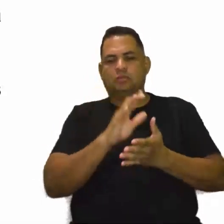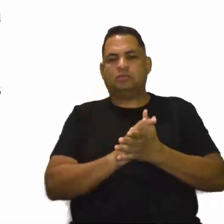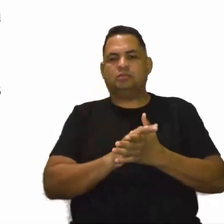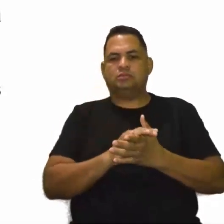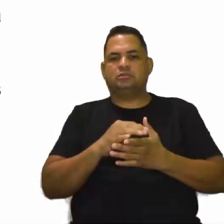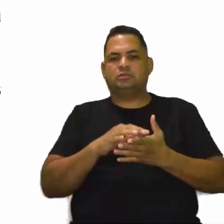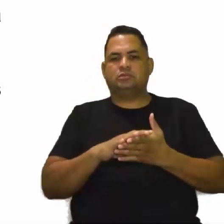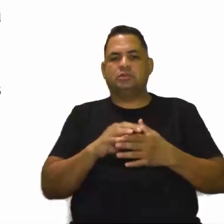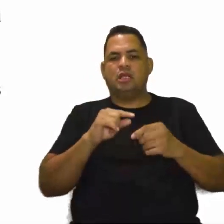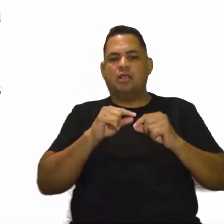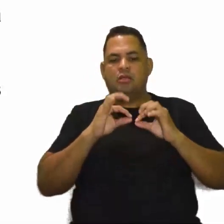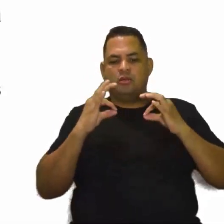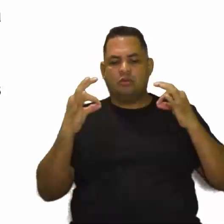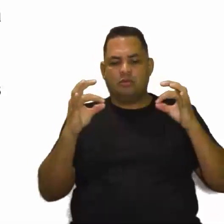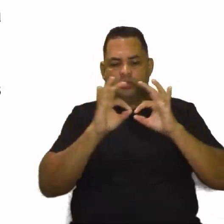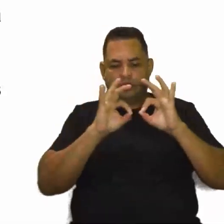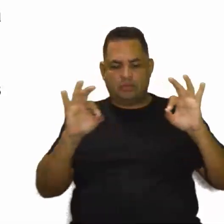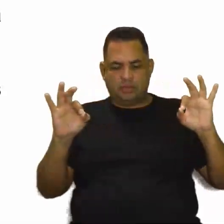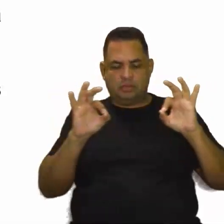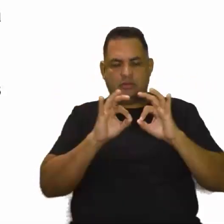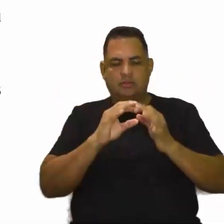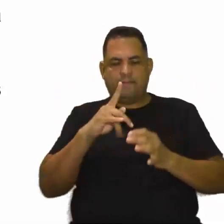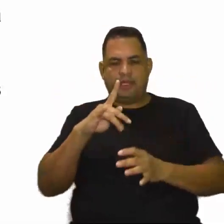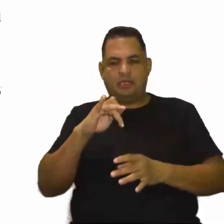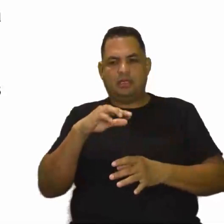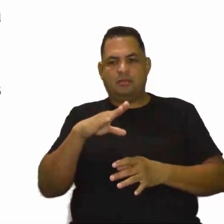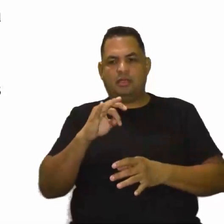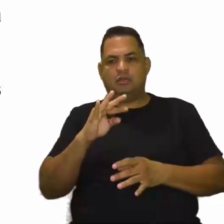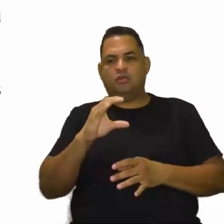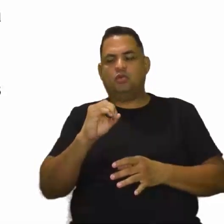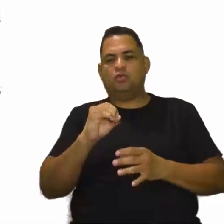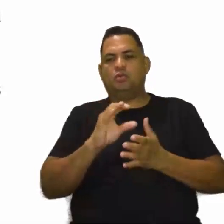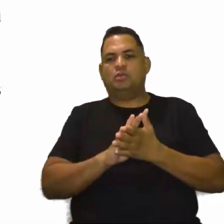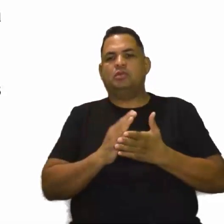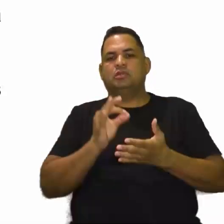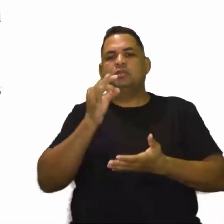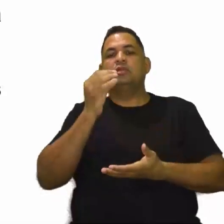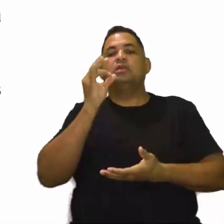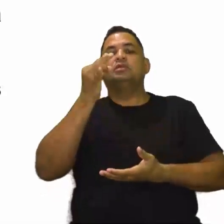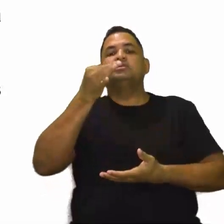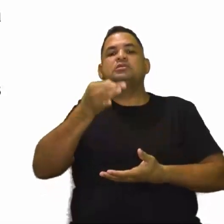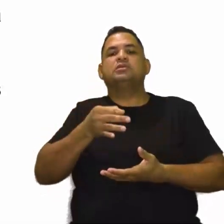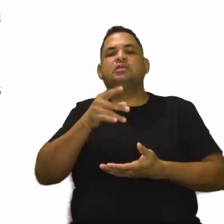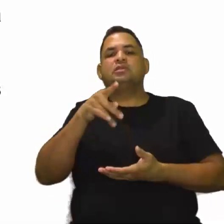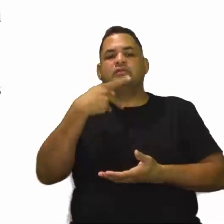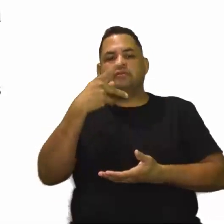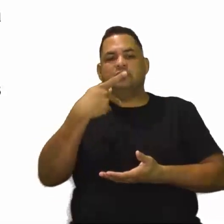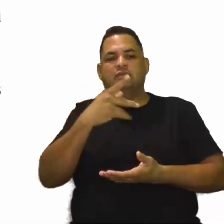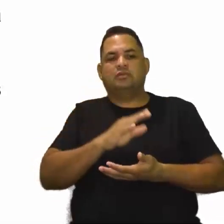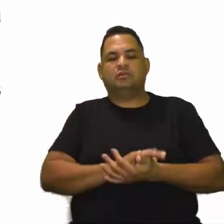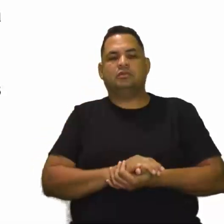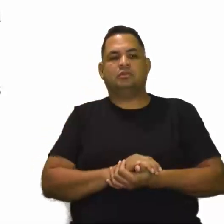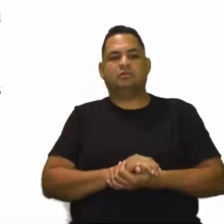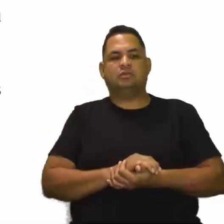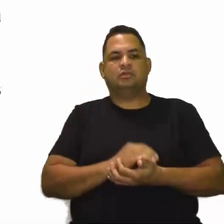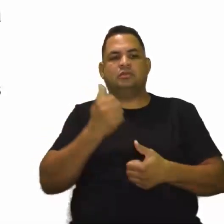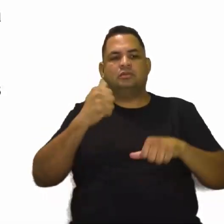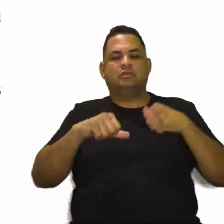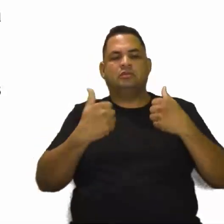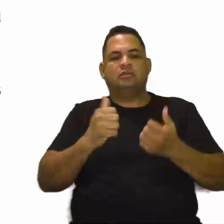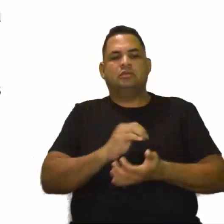de circunferência, de perímetros. É correto afirmar sobre